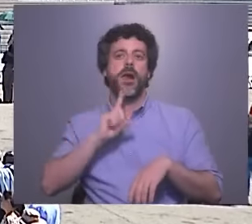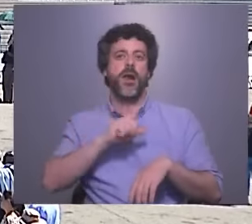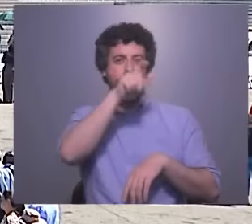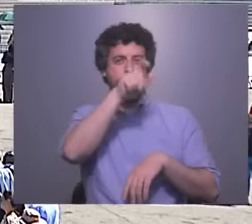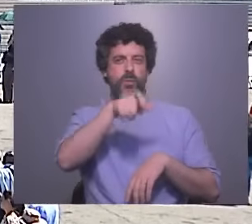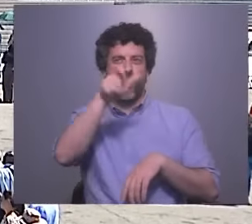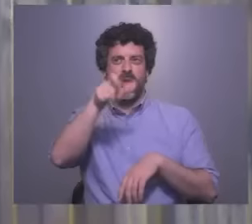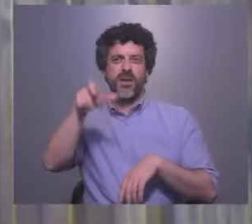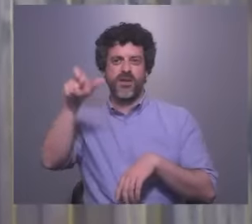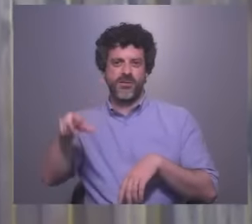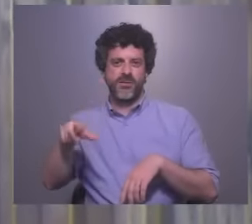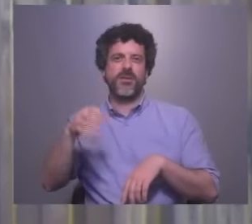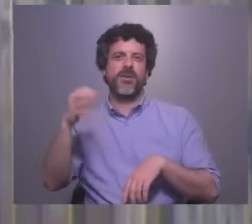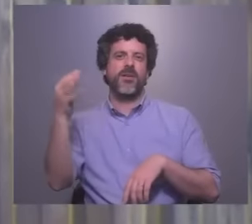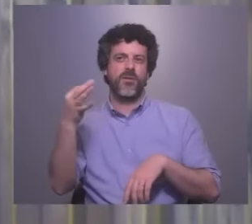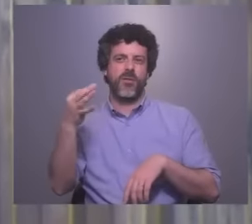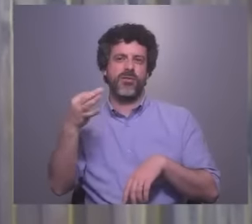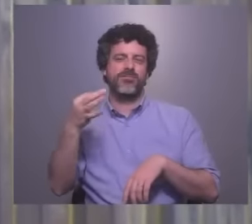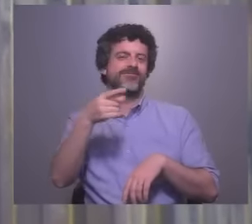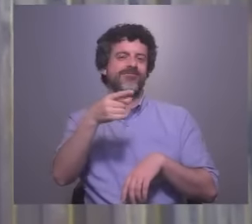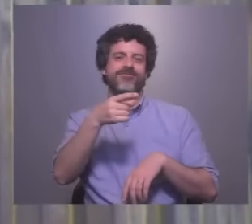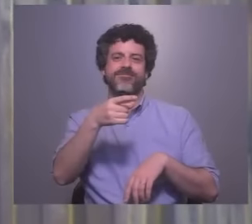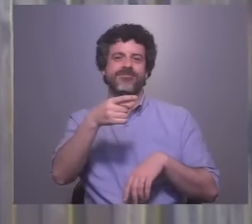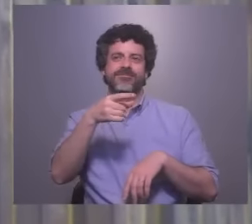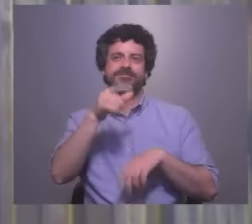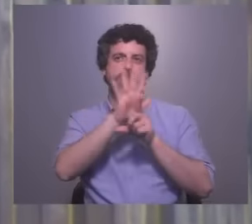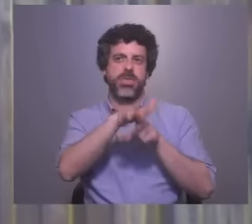Saciai, Senhor, a nossa